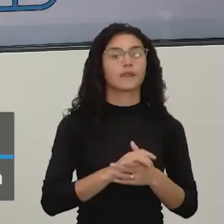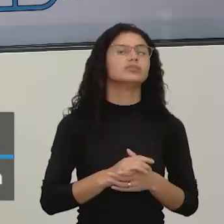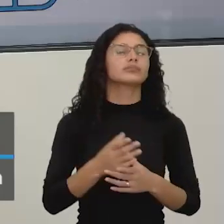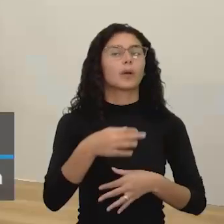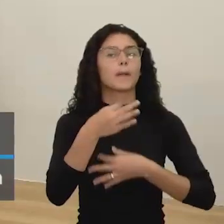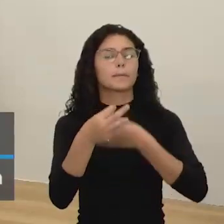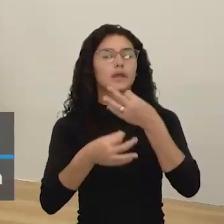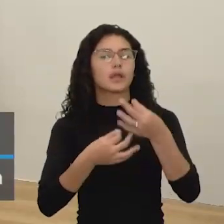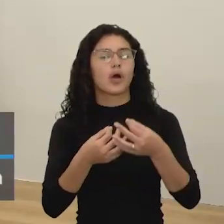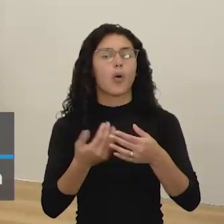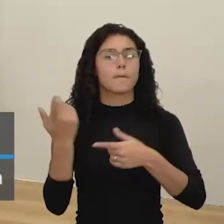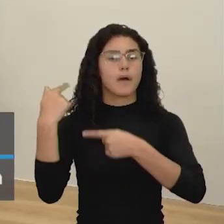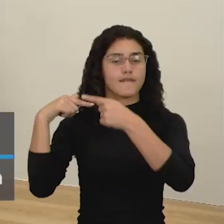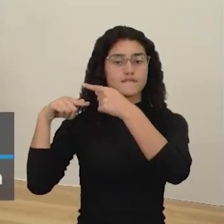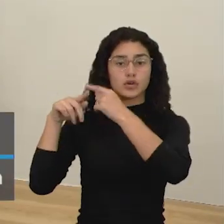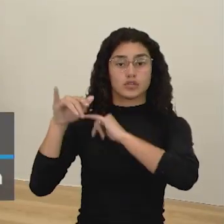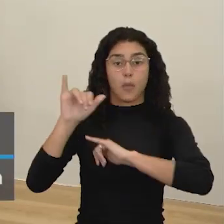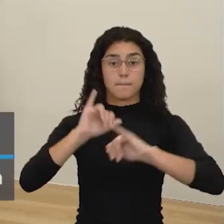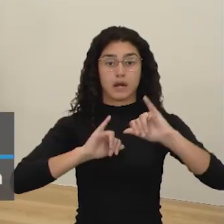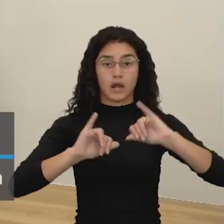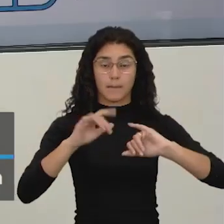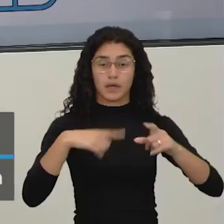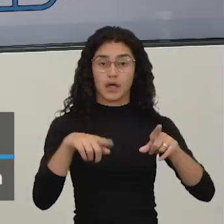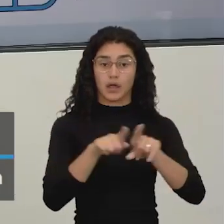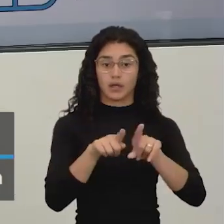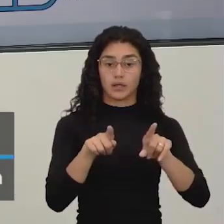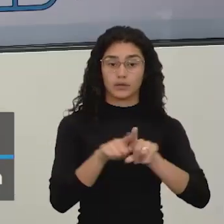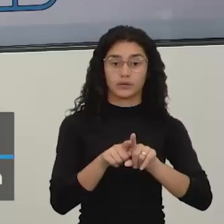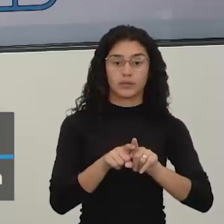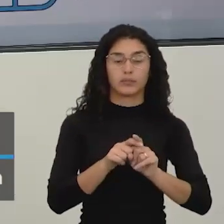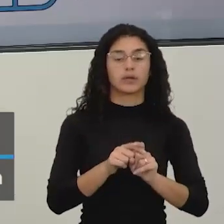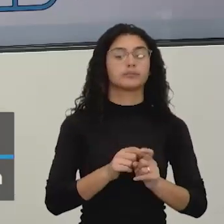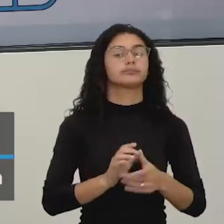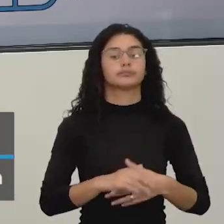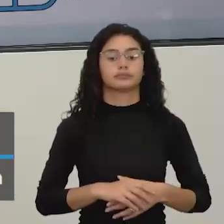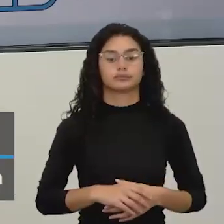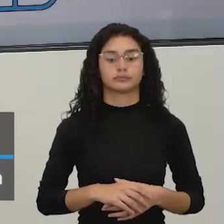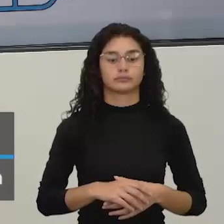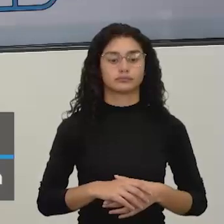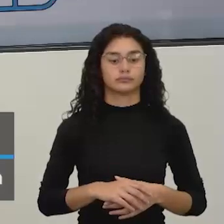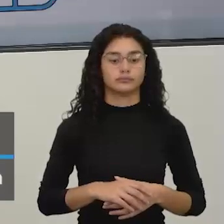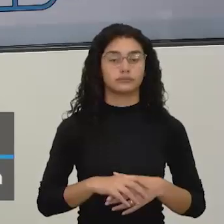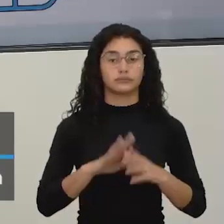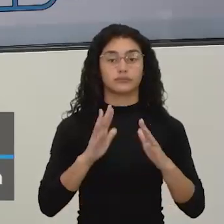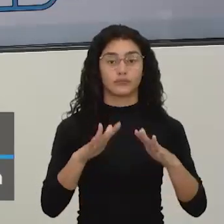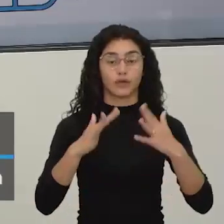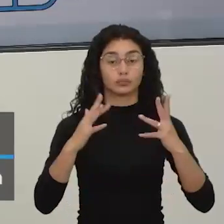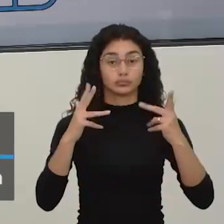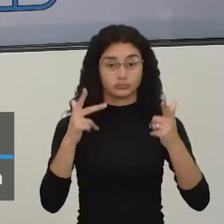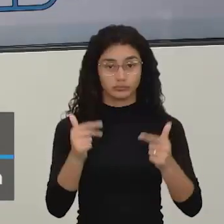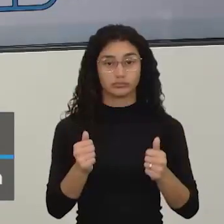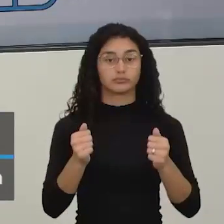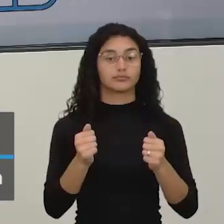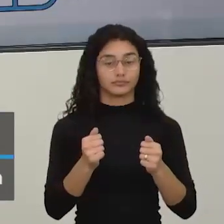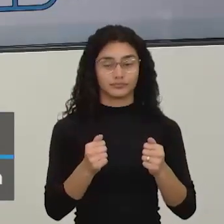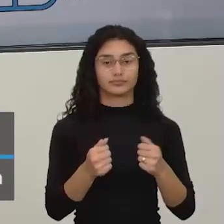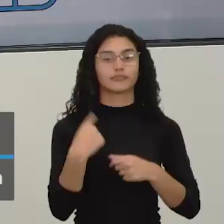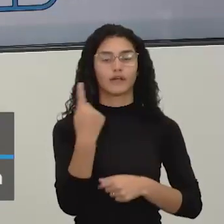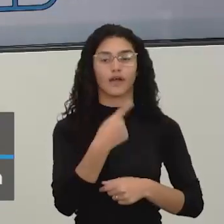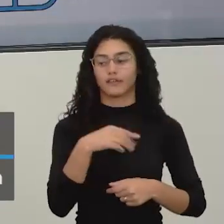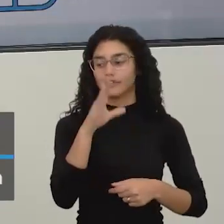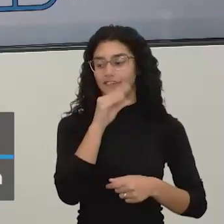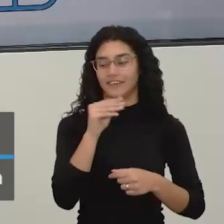da evolução química e principalmente a hipótese da teoria heterotrófica. Então, por isso, quando a gente fala em evolução